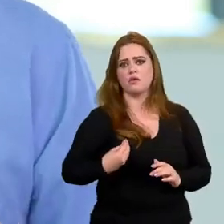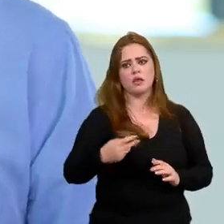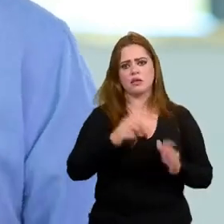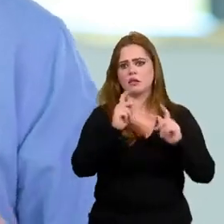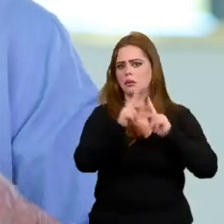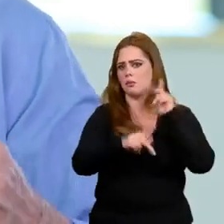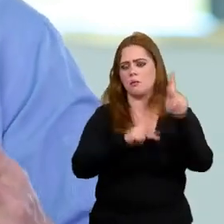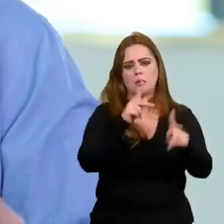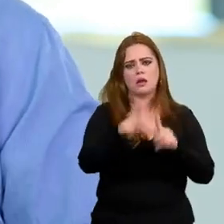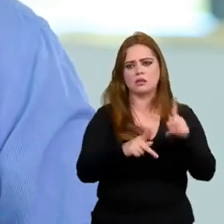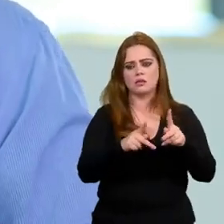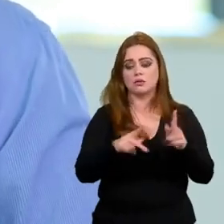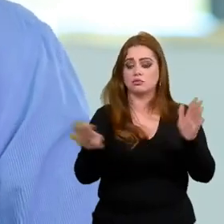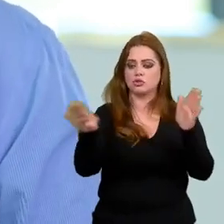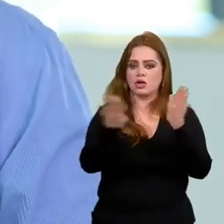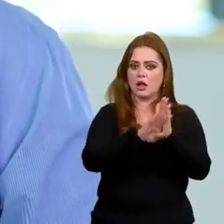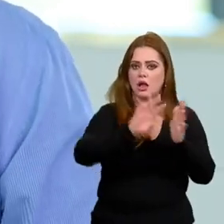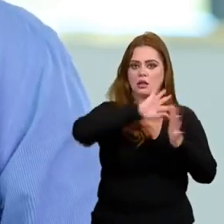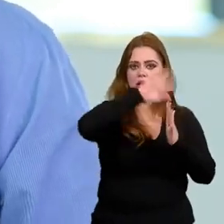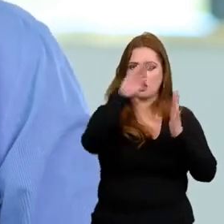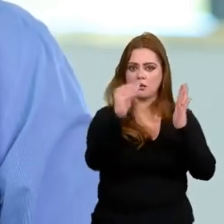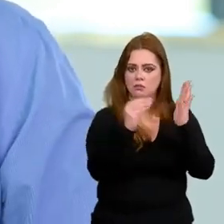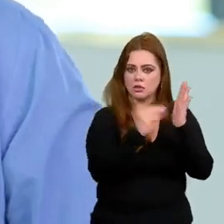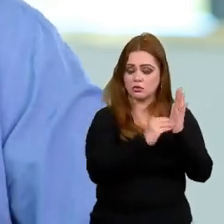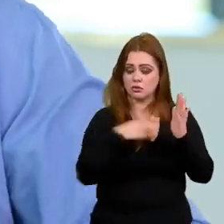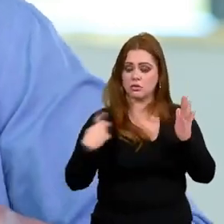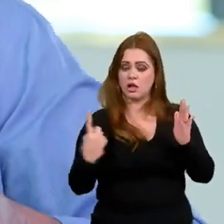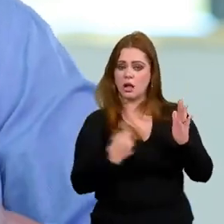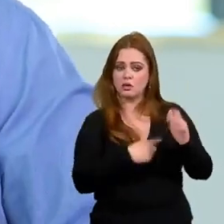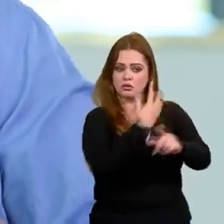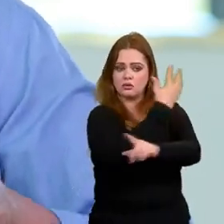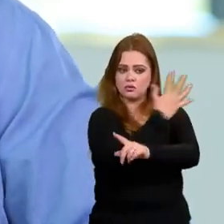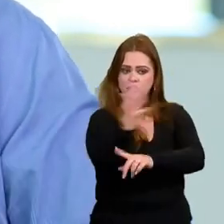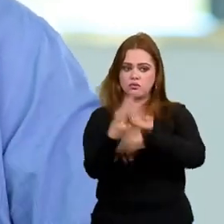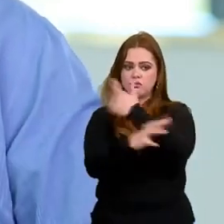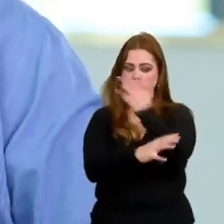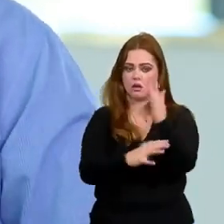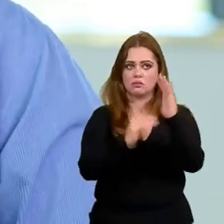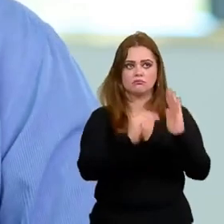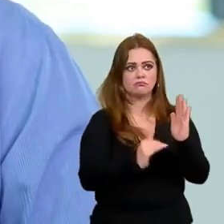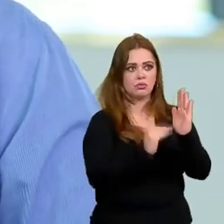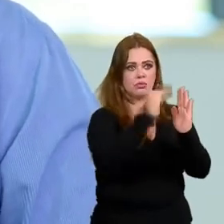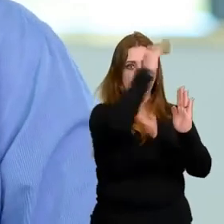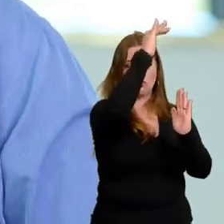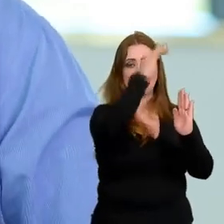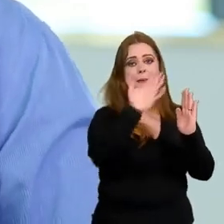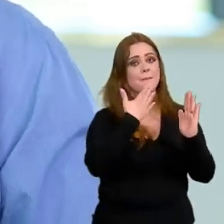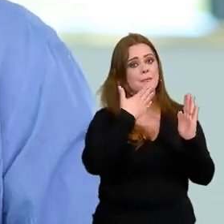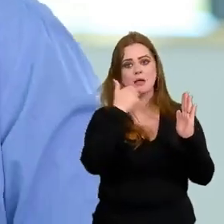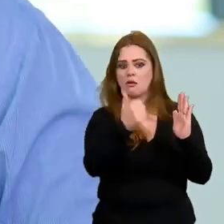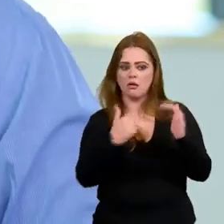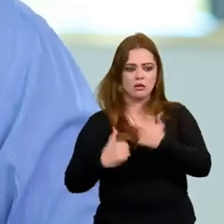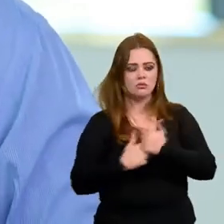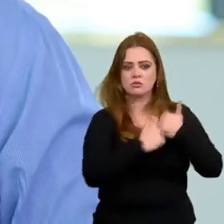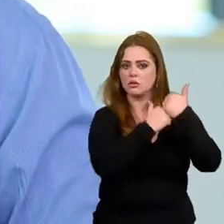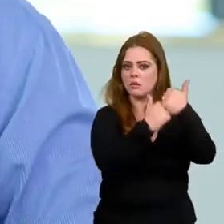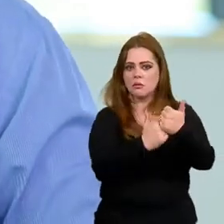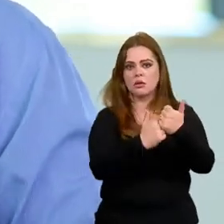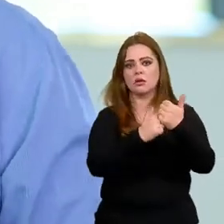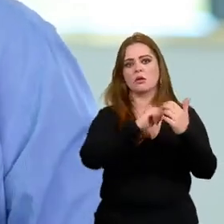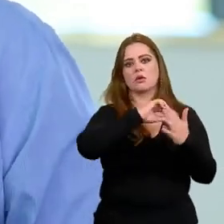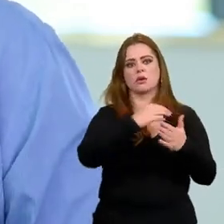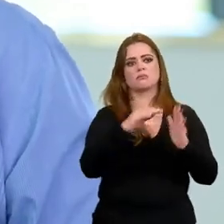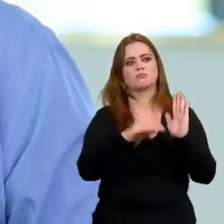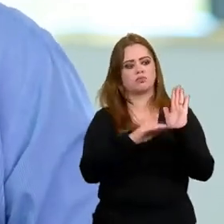mostrar que a nossa floresta ficando em pé, a gente pode melhorar e dar sustentabilidade à qualidade de vida do ser humano no planeta